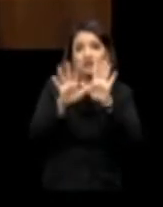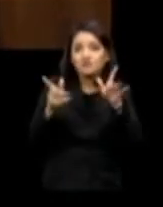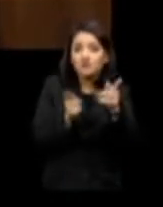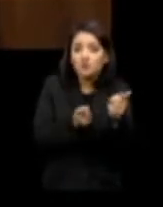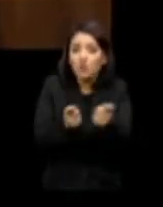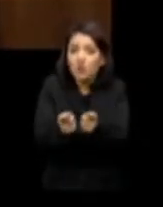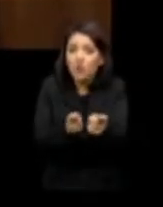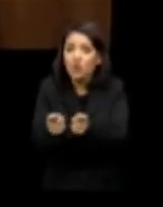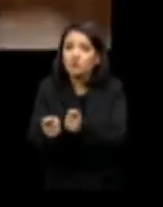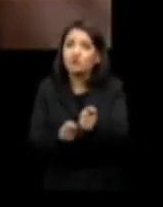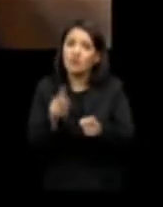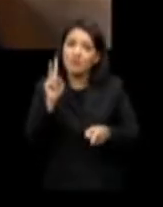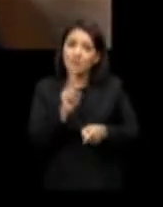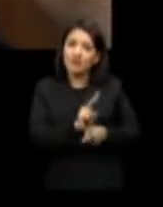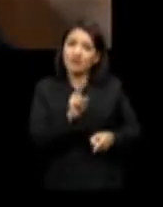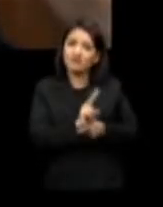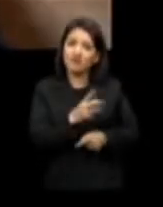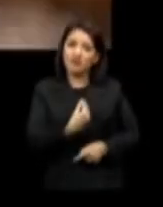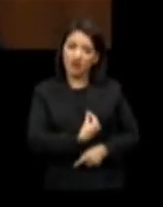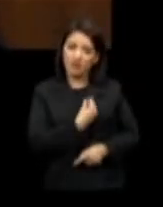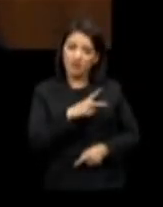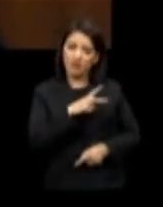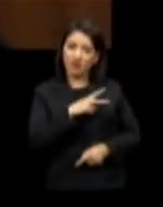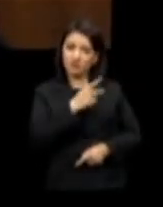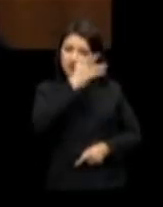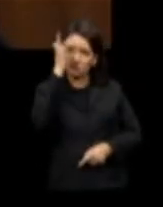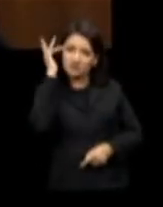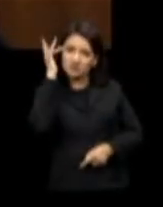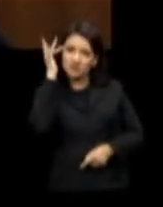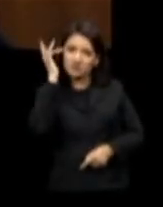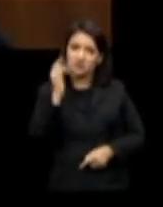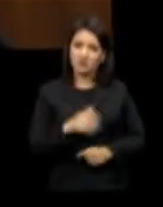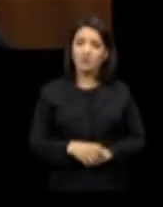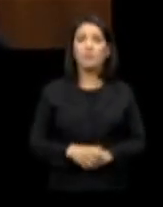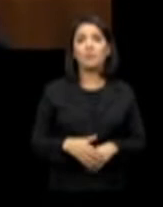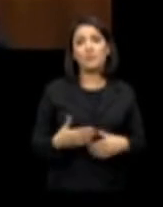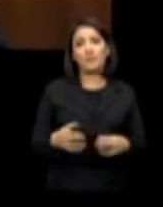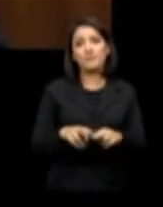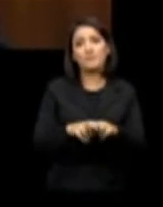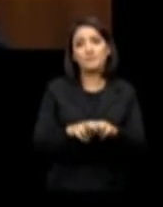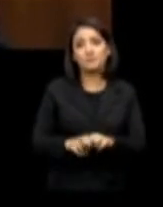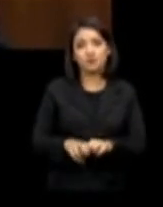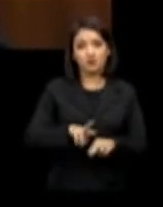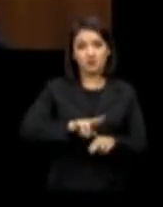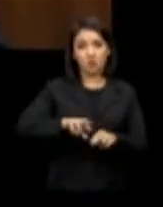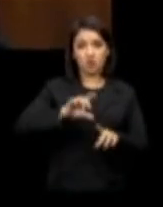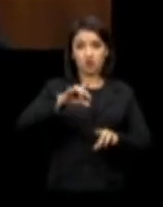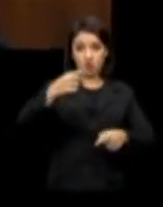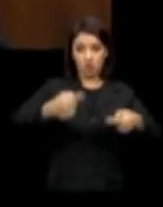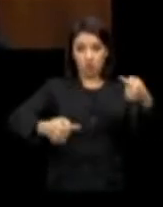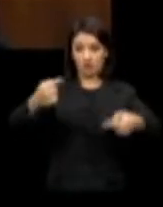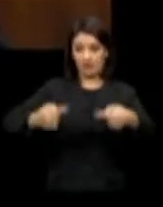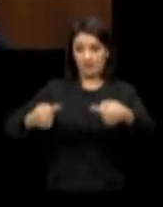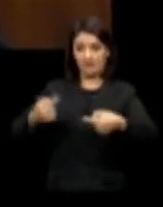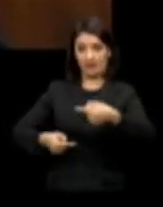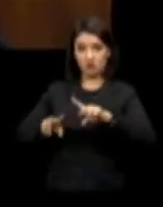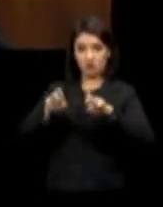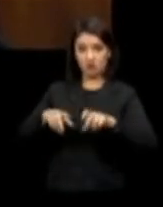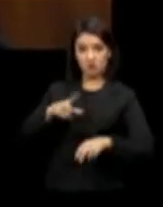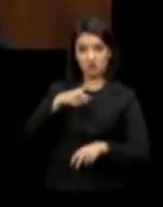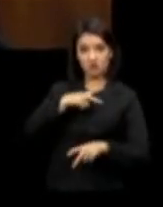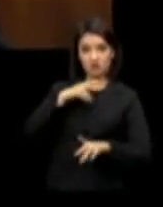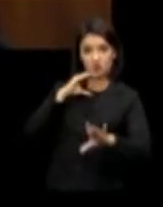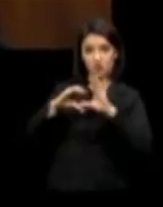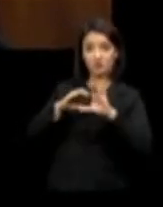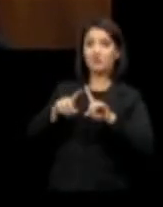o exercício da cidadania. É por isso que, para muito além do mero debate sobre o sigilo comunicacional, hoje